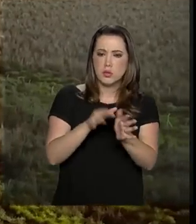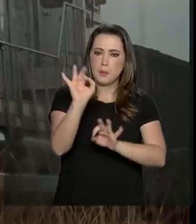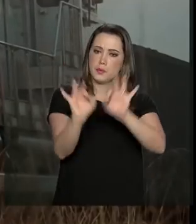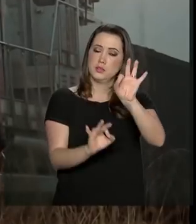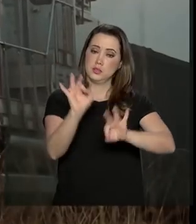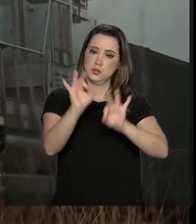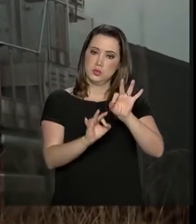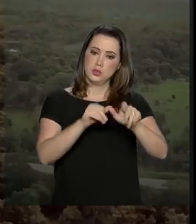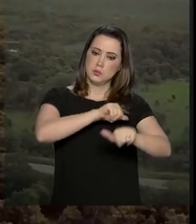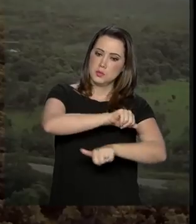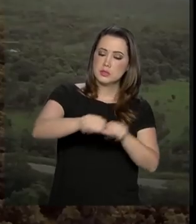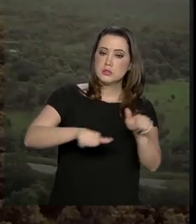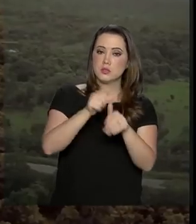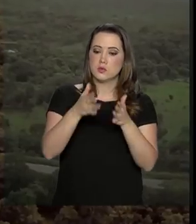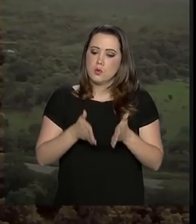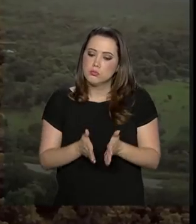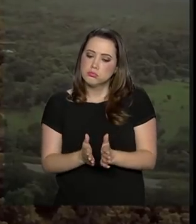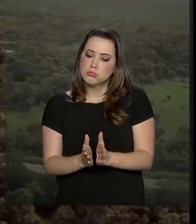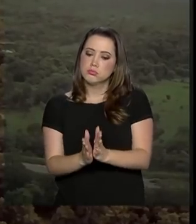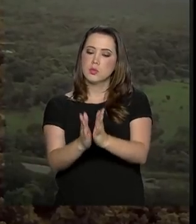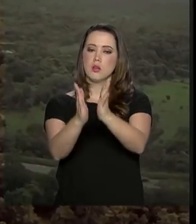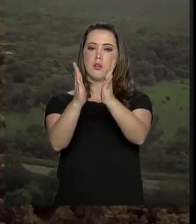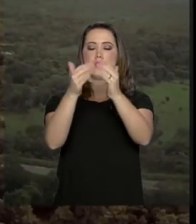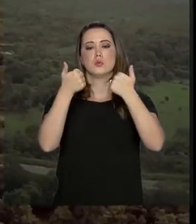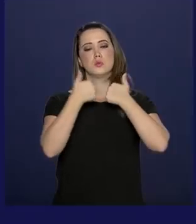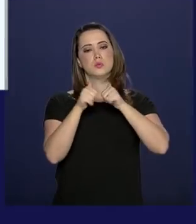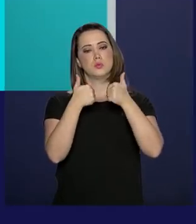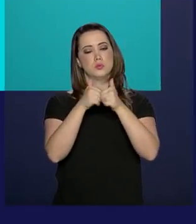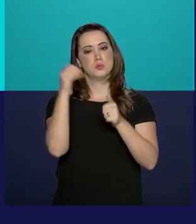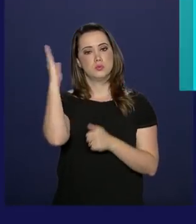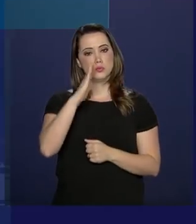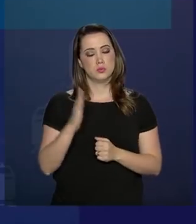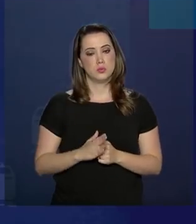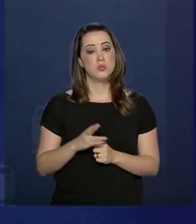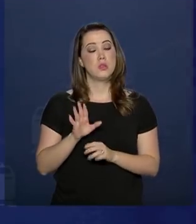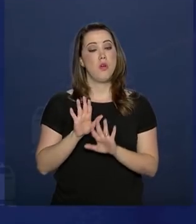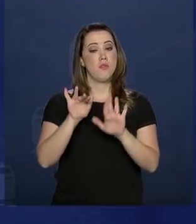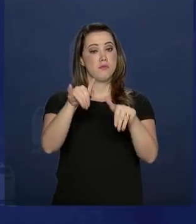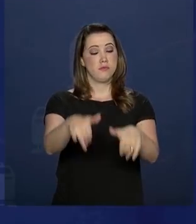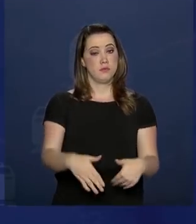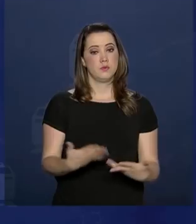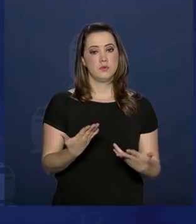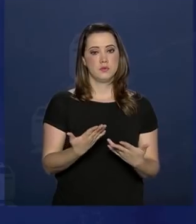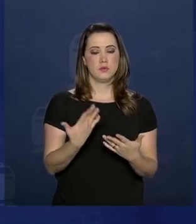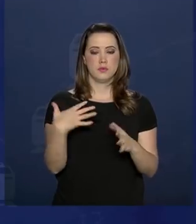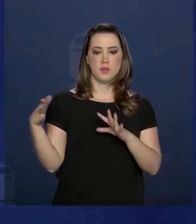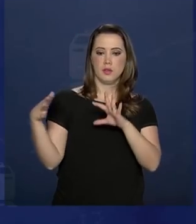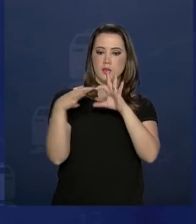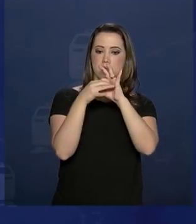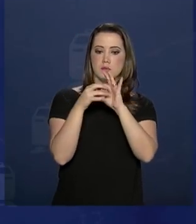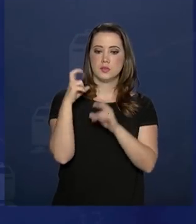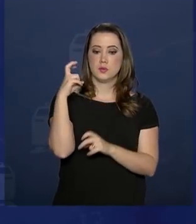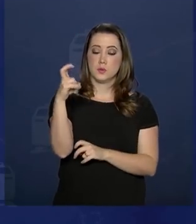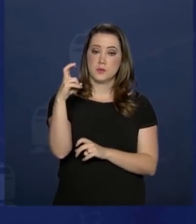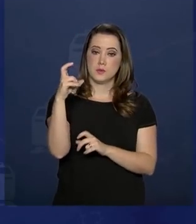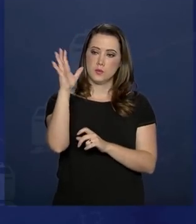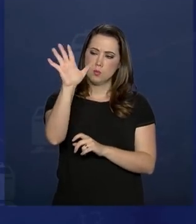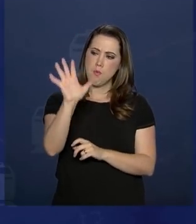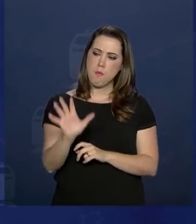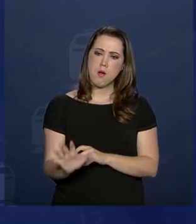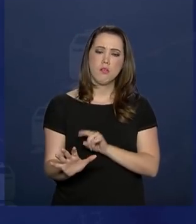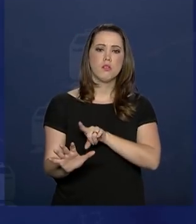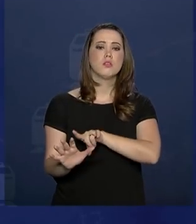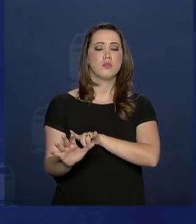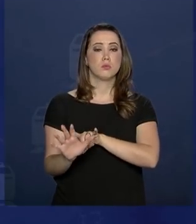projetada para se tornar a espinha dorsal do transporte ferroviário brasileiro. Quando estiver completa, vai integrar as 5 regiões do país.